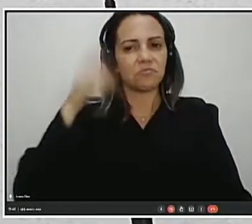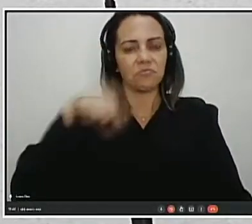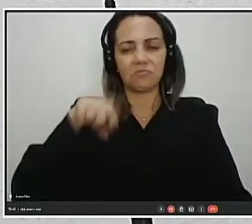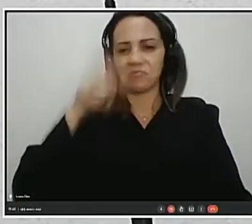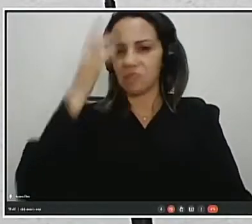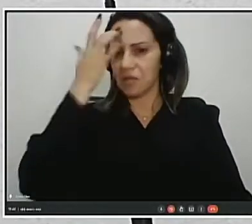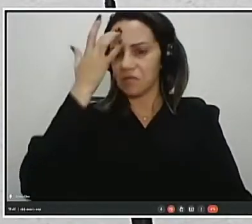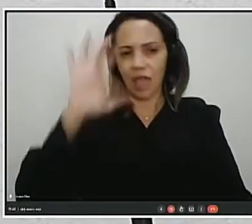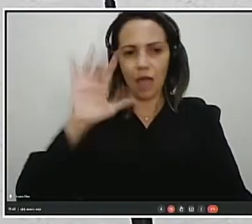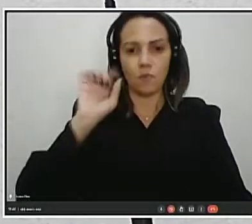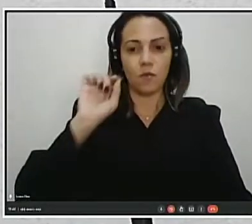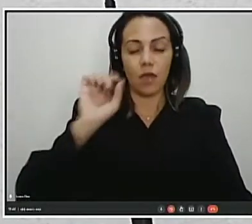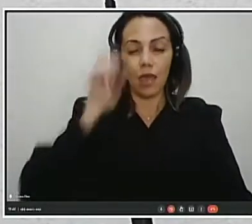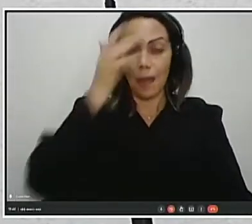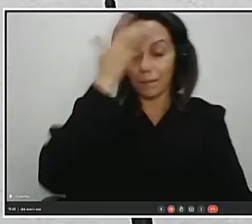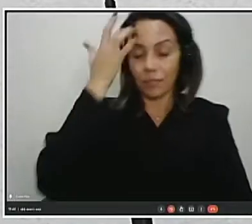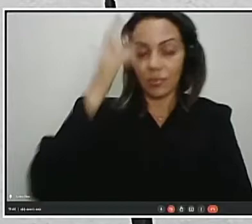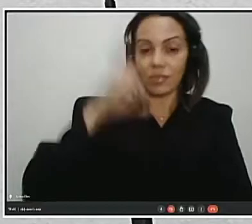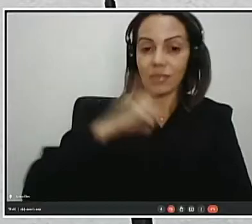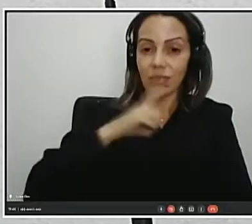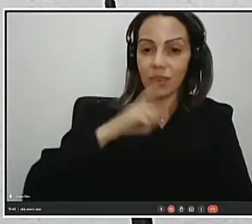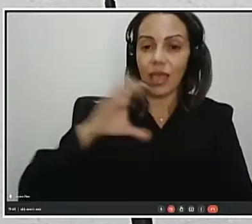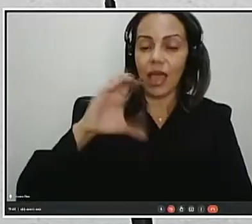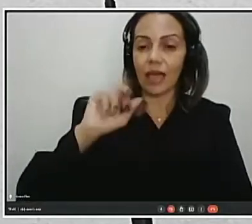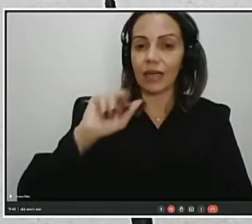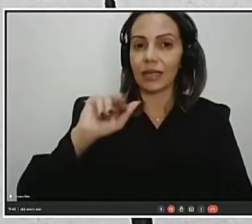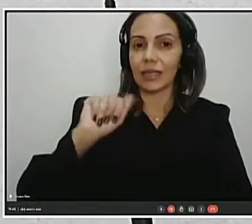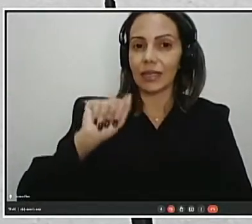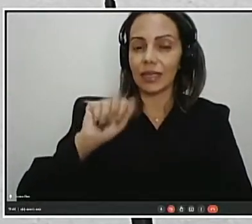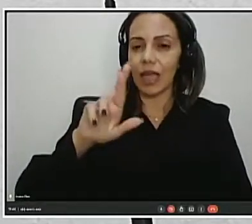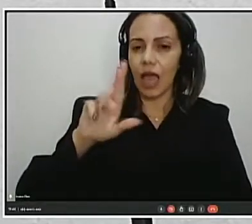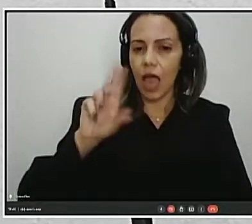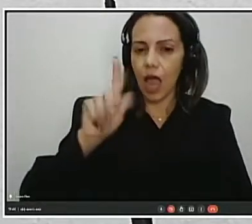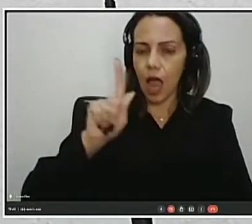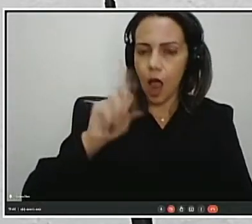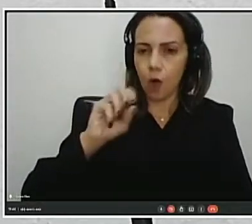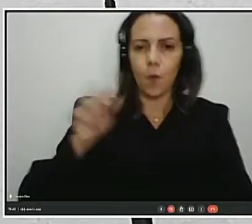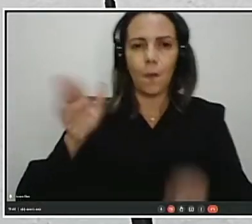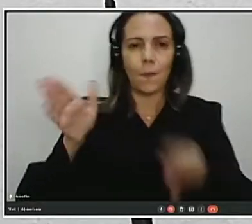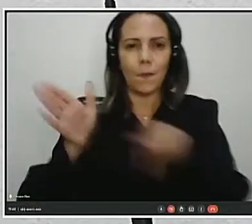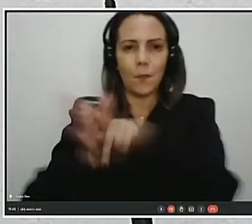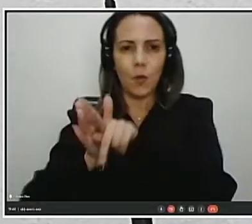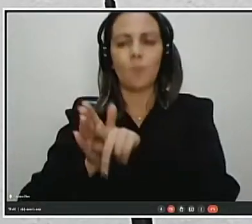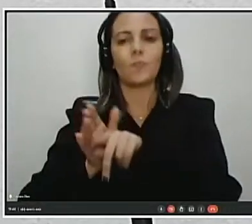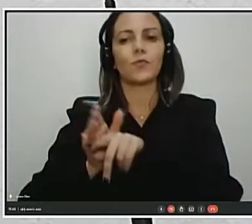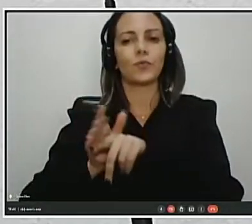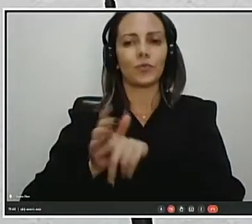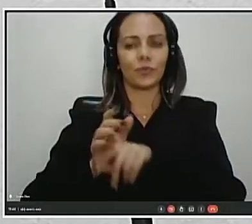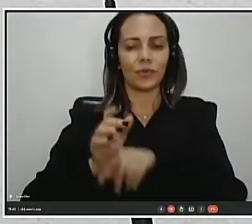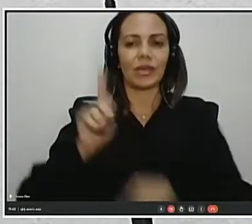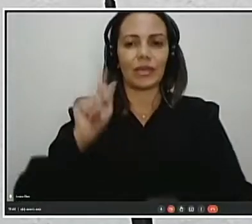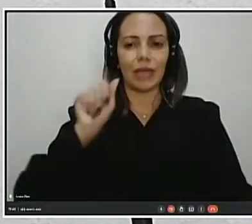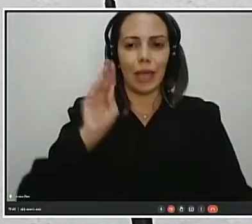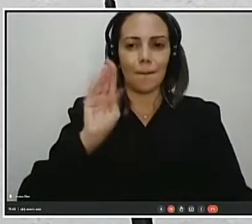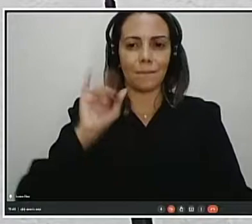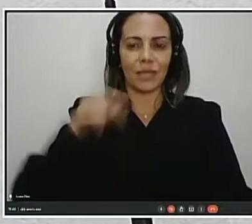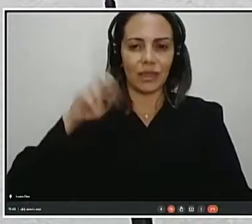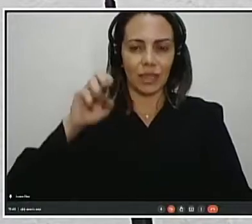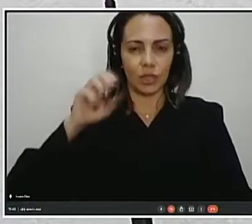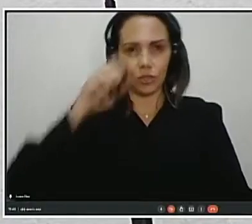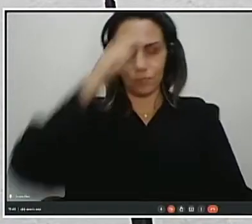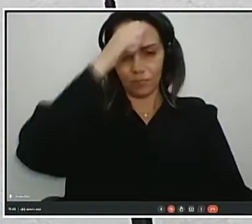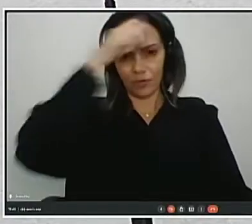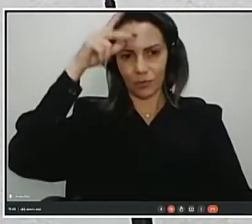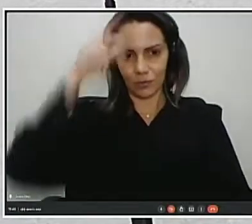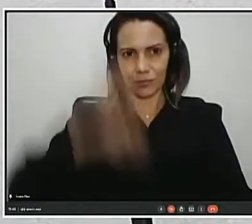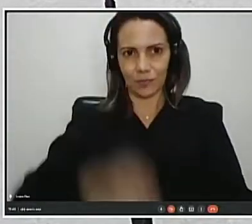cargo comissionado como diretor de comunicação do gabinete do prefeito. E o nosso papel aqui na Câmara de Vereadores da